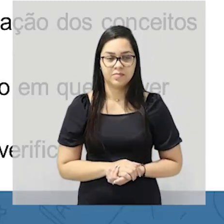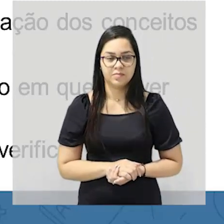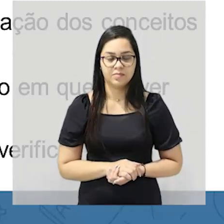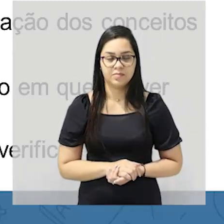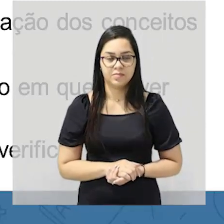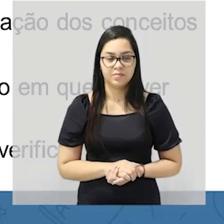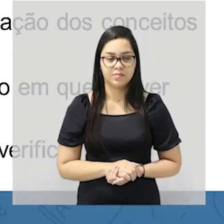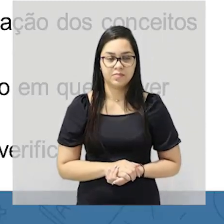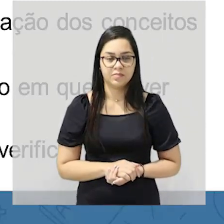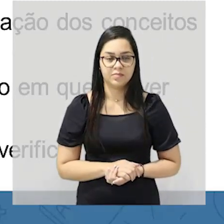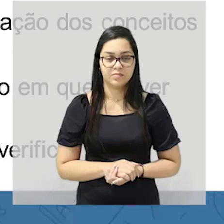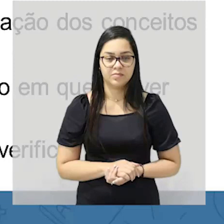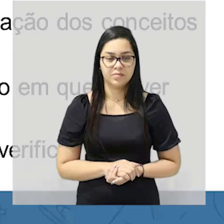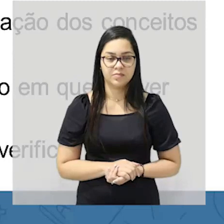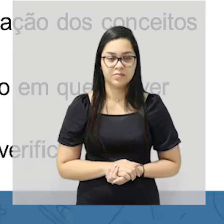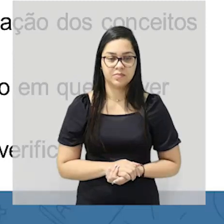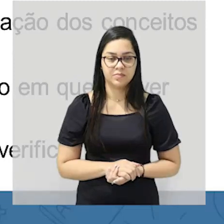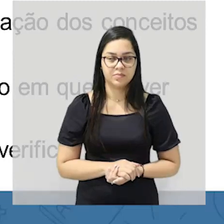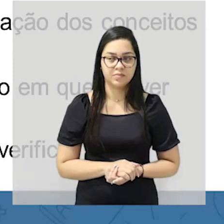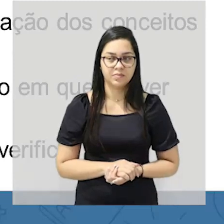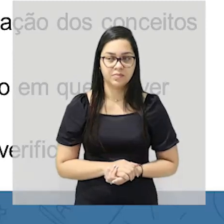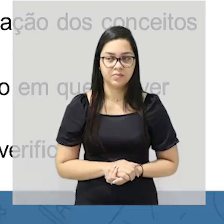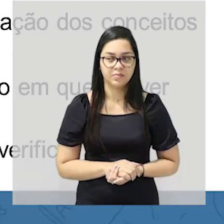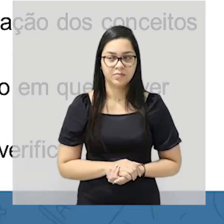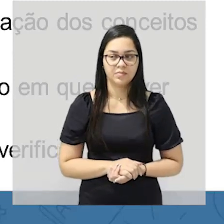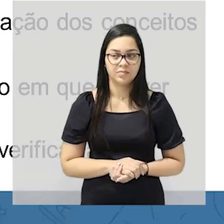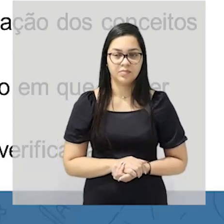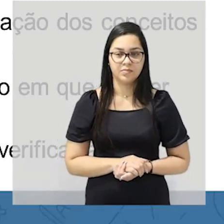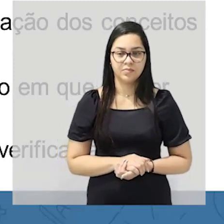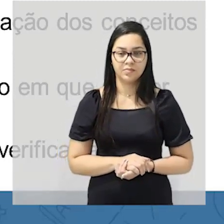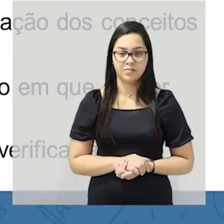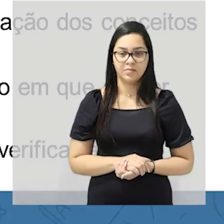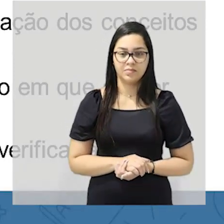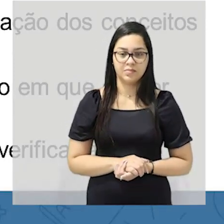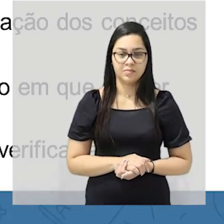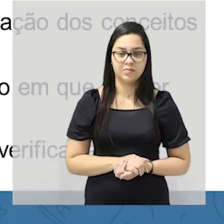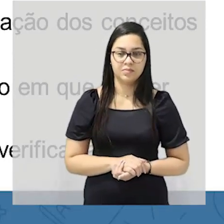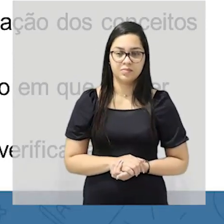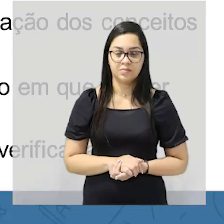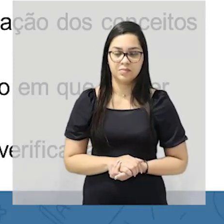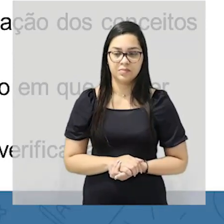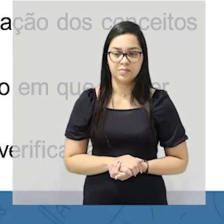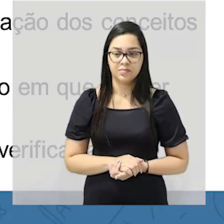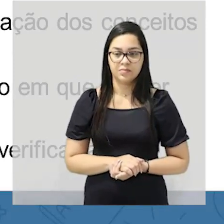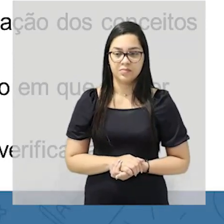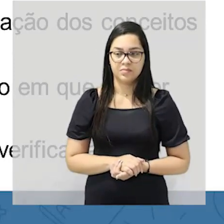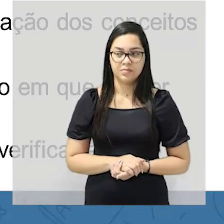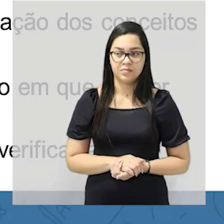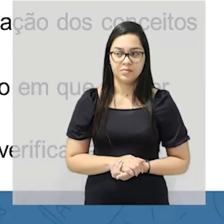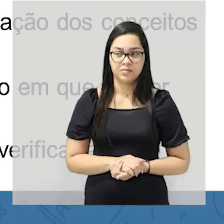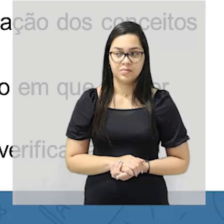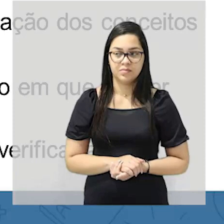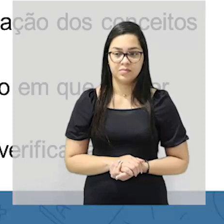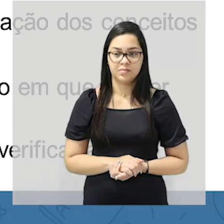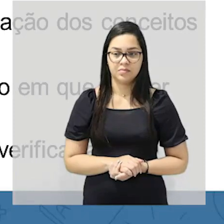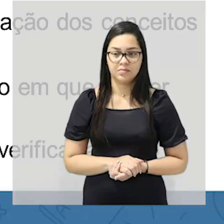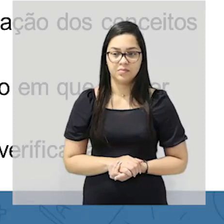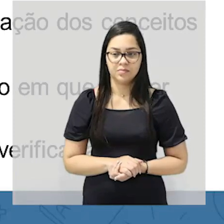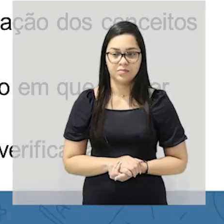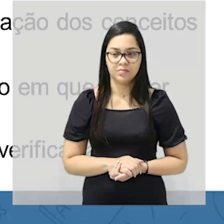no verso final, né? Quer dizer, não é uma coisa completa, no caso, casamento, né? Então, é uma